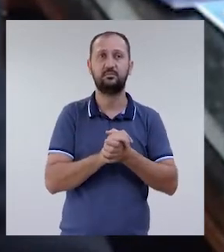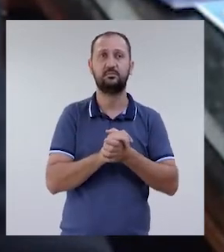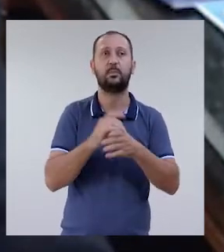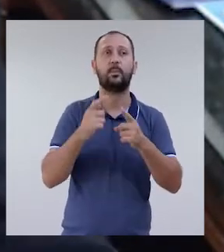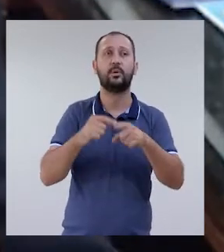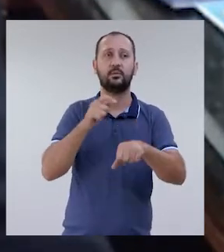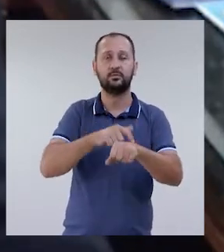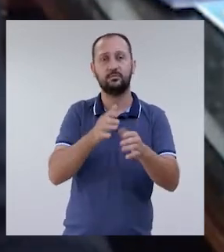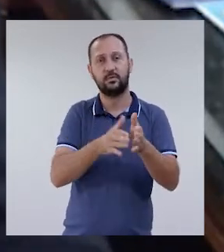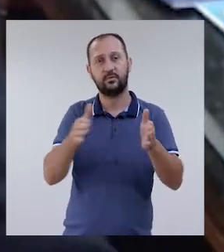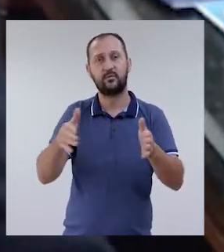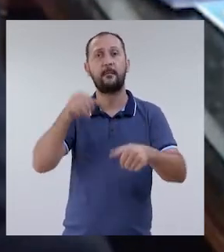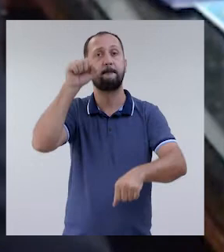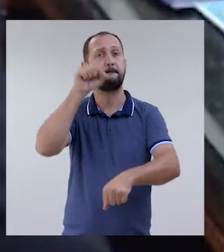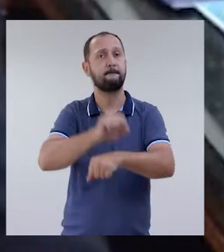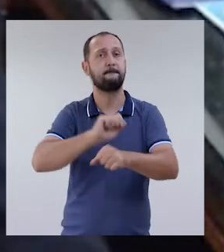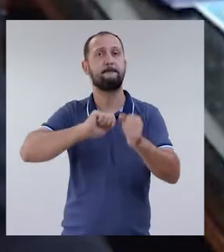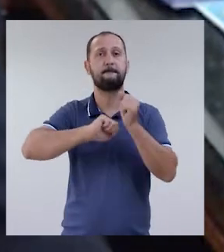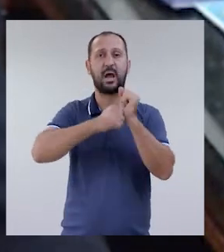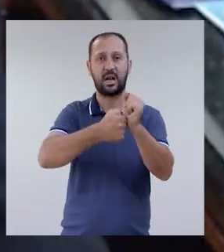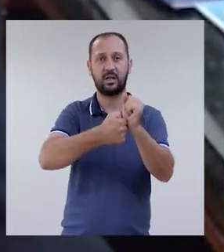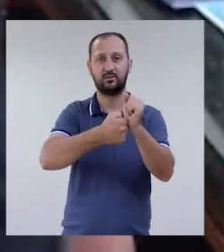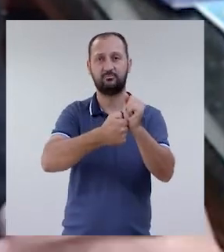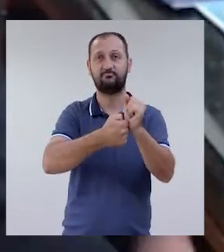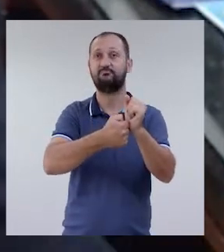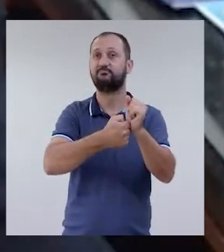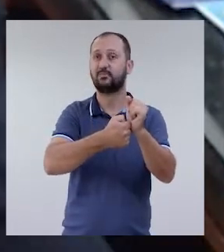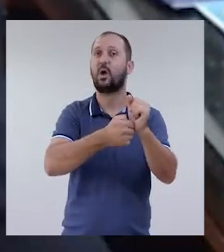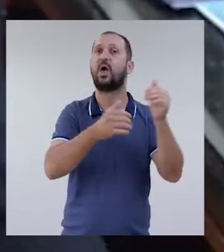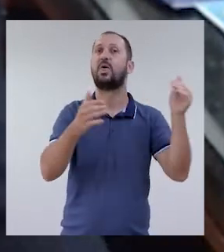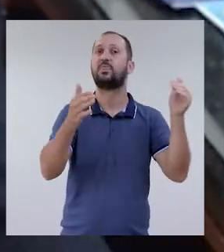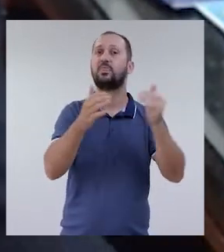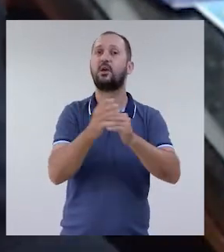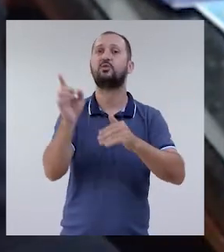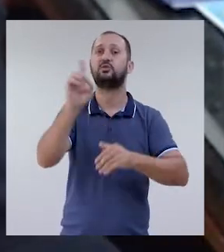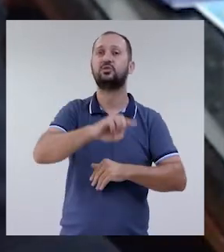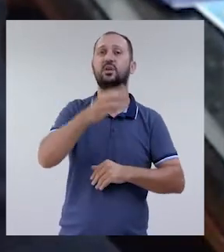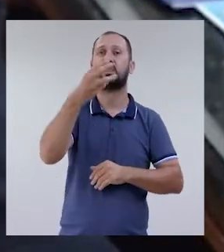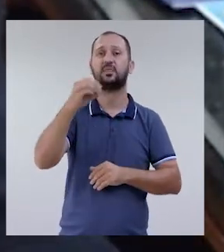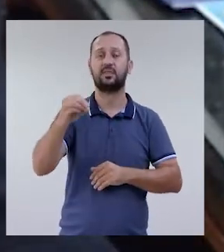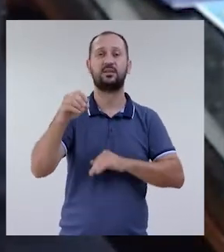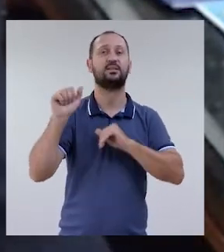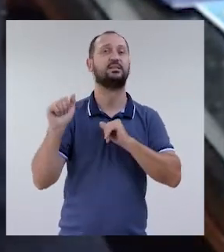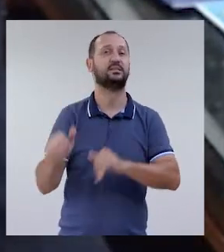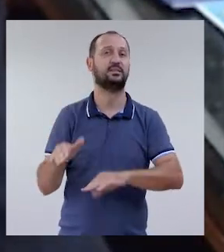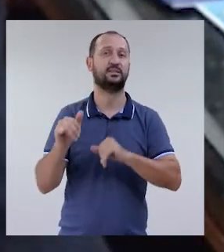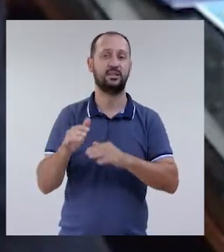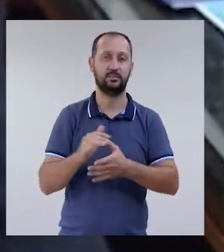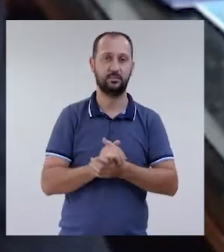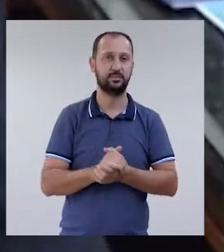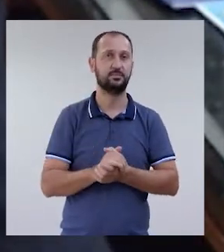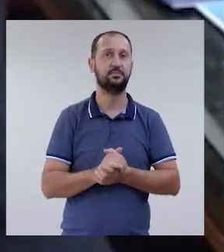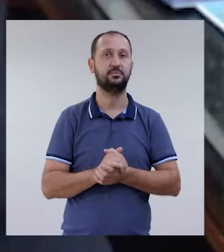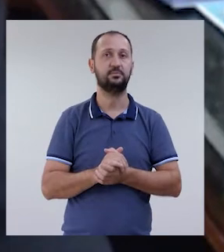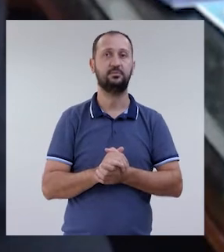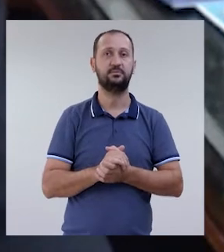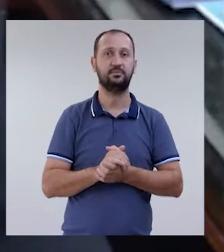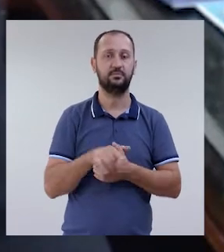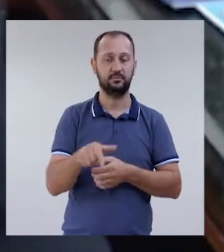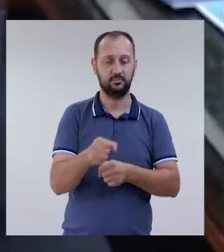Tanto é que os prazos foram suspensos e continuam suspensos até o dia 30 de setembro,